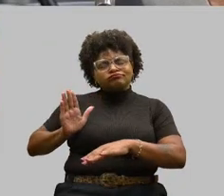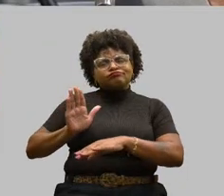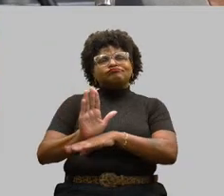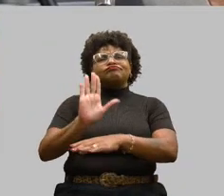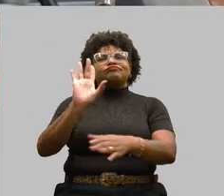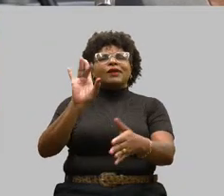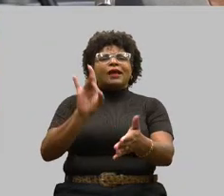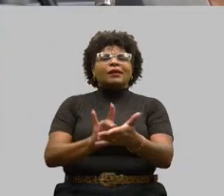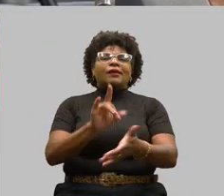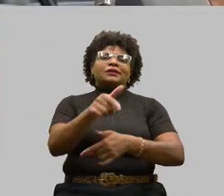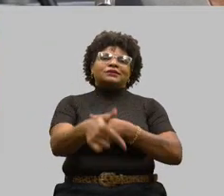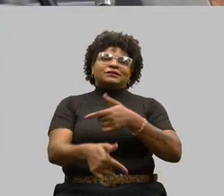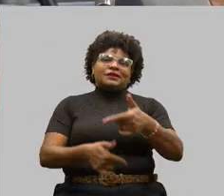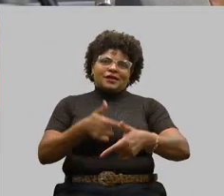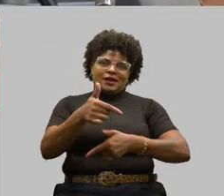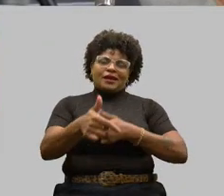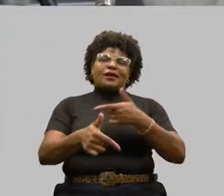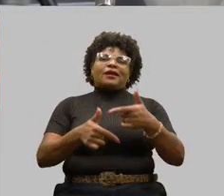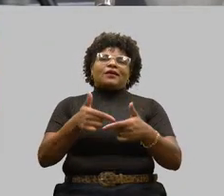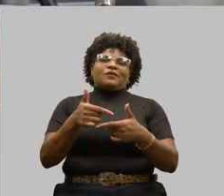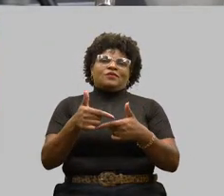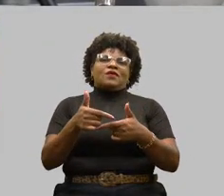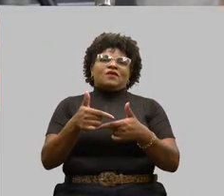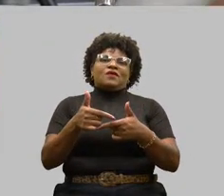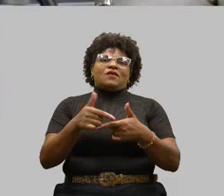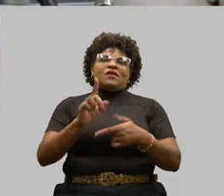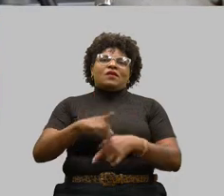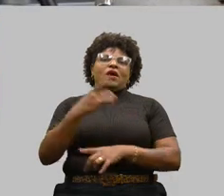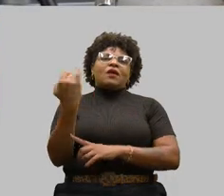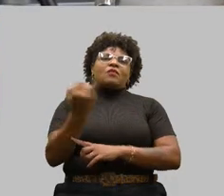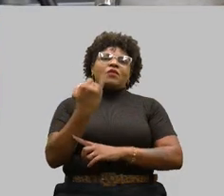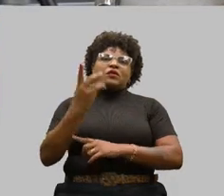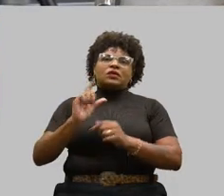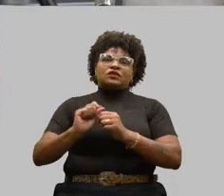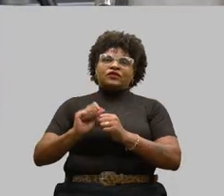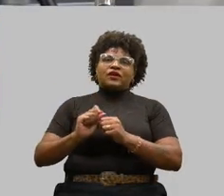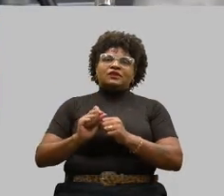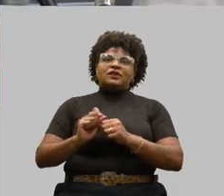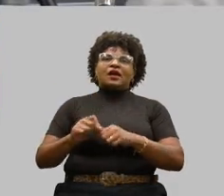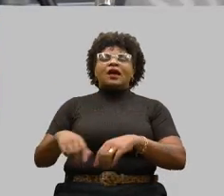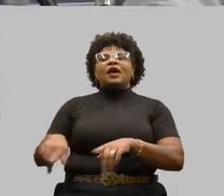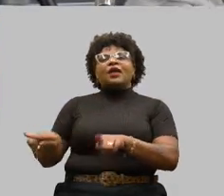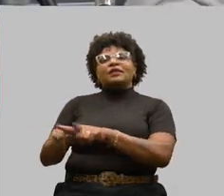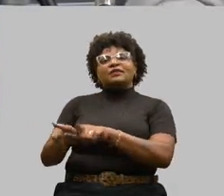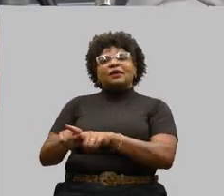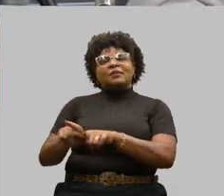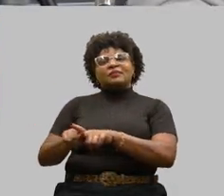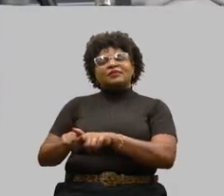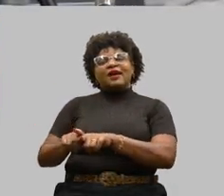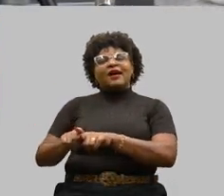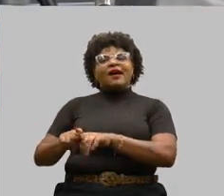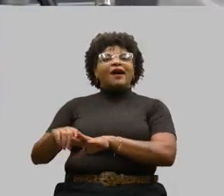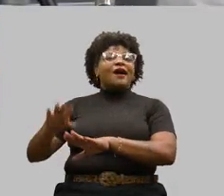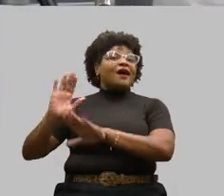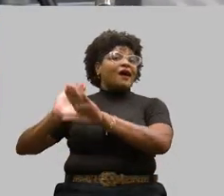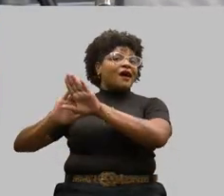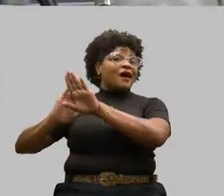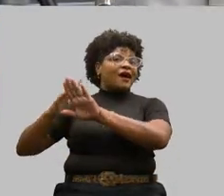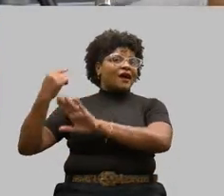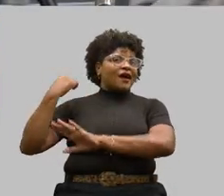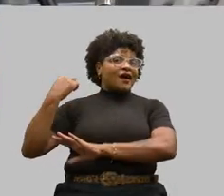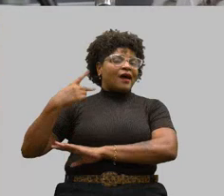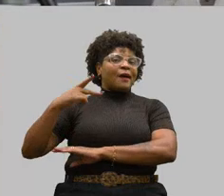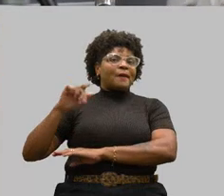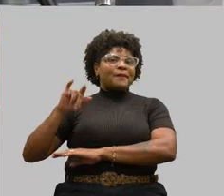é importante que isso seja feita e Aqui nós temos a Patrícia Siqueira aqui atrás de mim vai ter oportunidade de fala